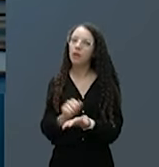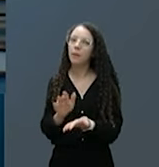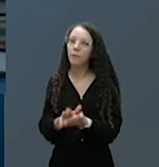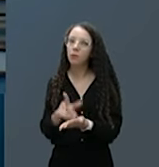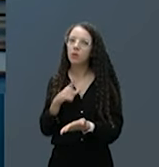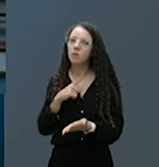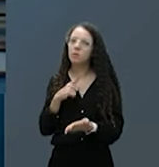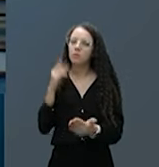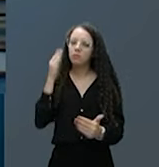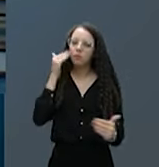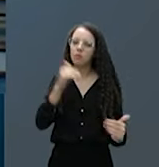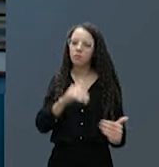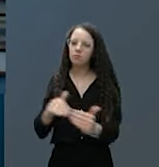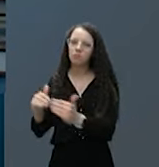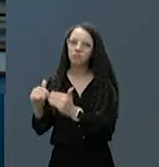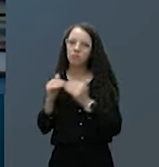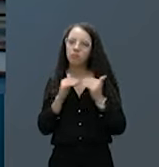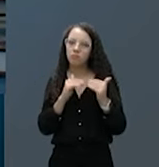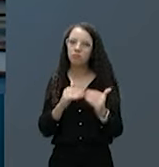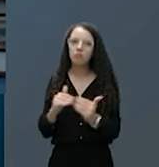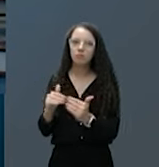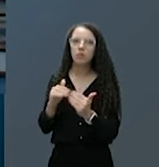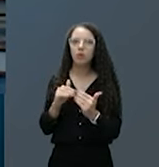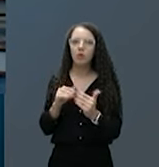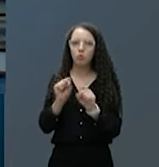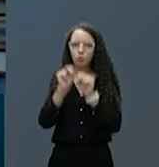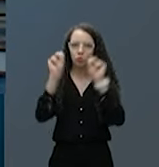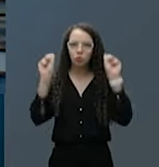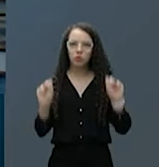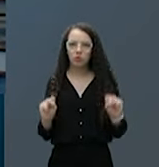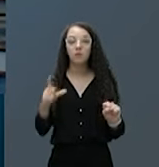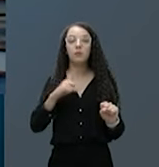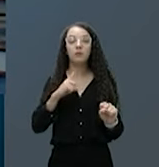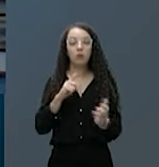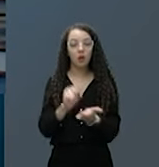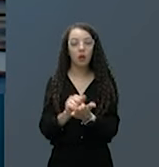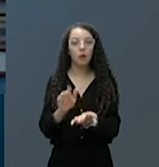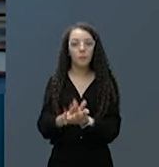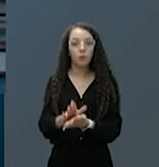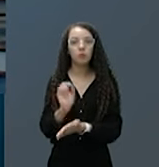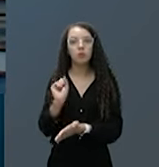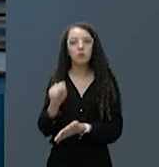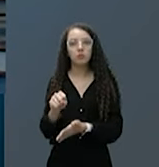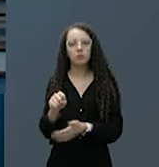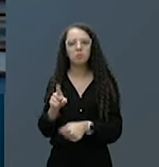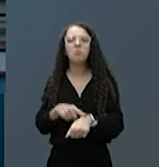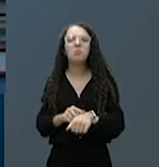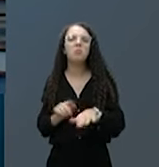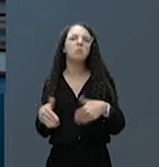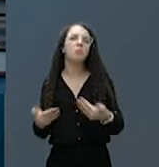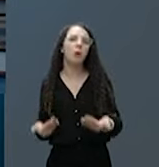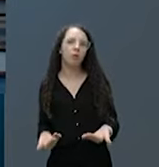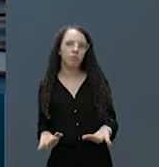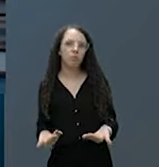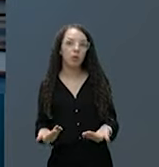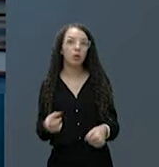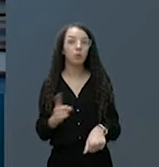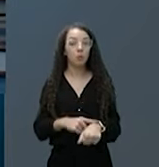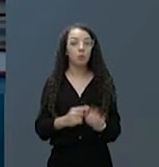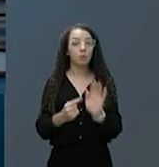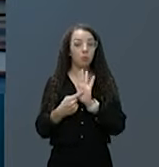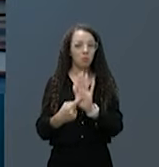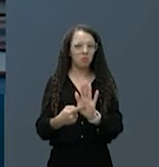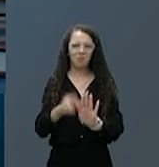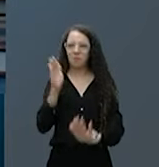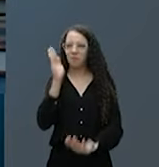nosso sistema, que haja a aplicação da multa em quais situações? Quando comprovada a má-fé, mas